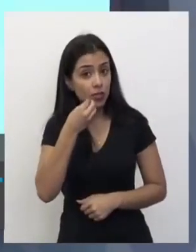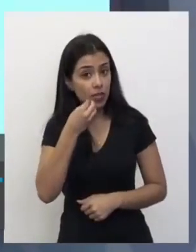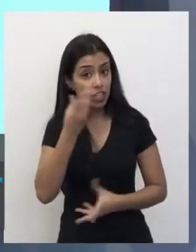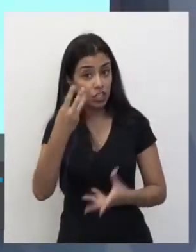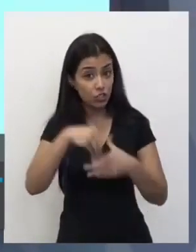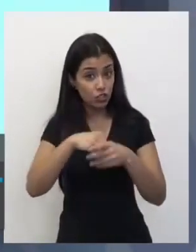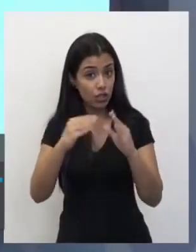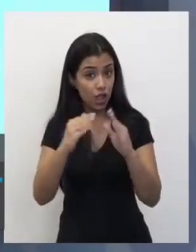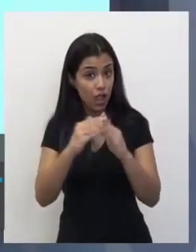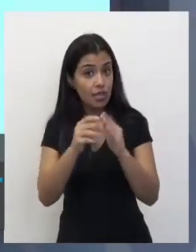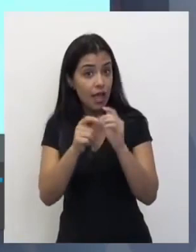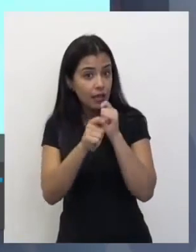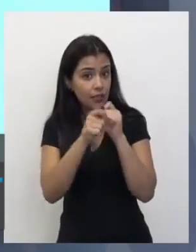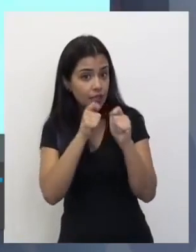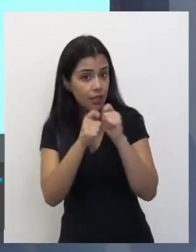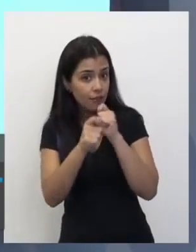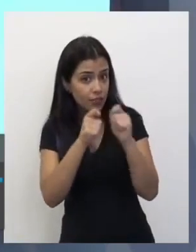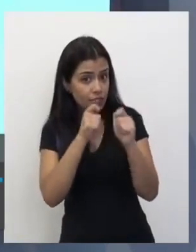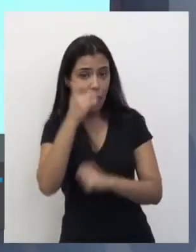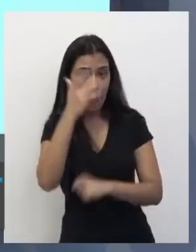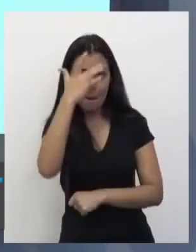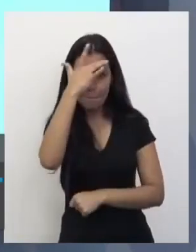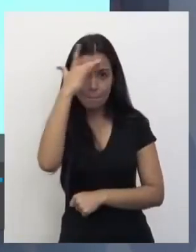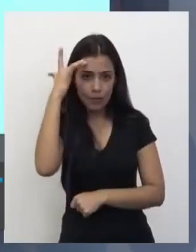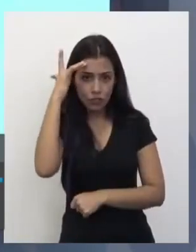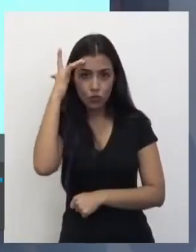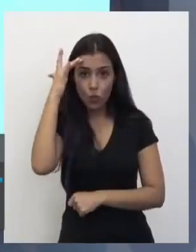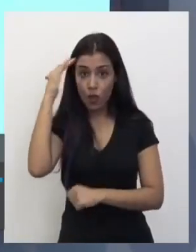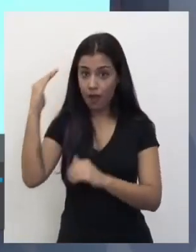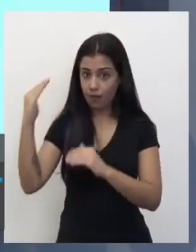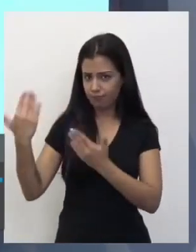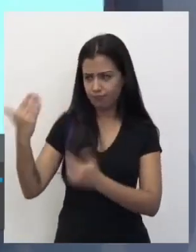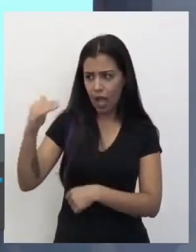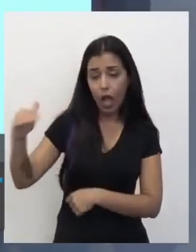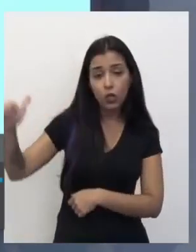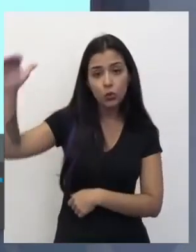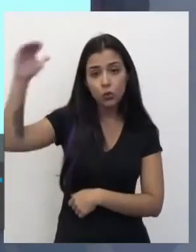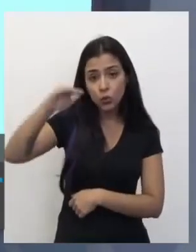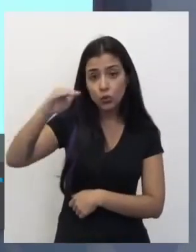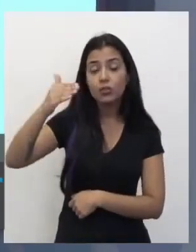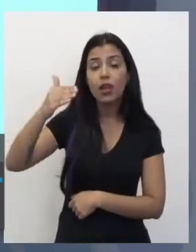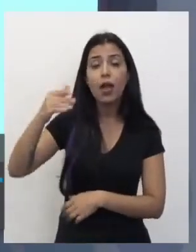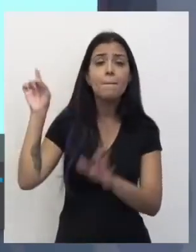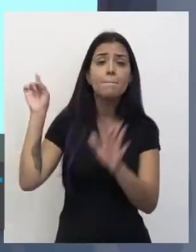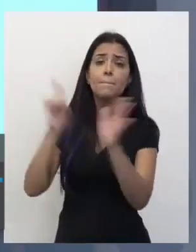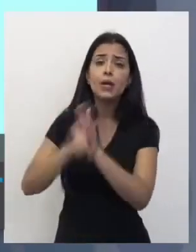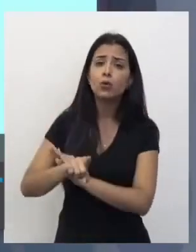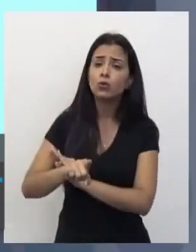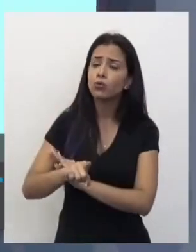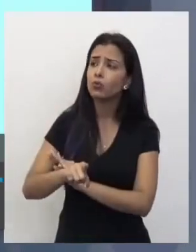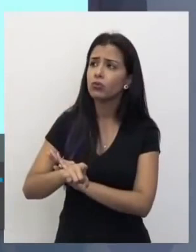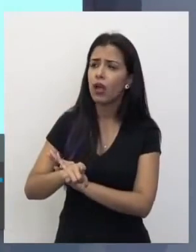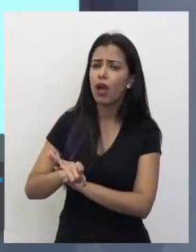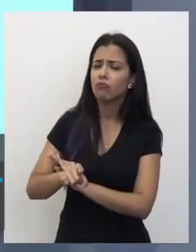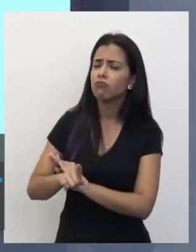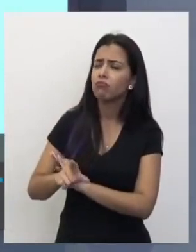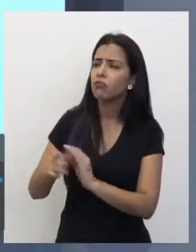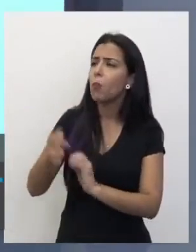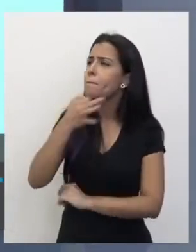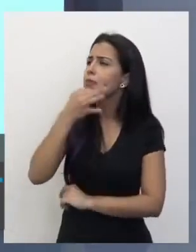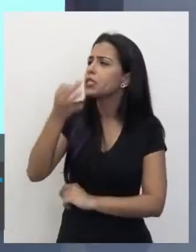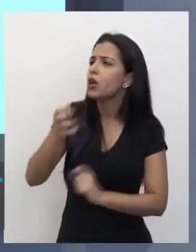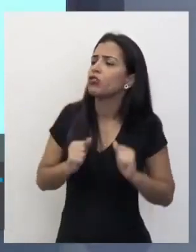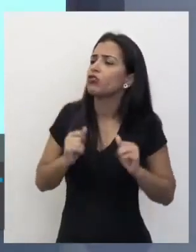casa, entrevistar uma pessoa adulta e perguntar o que essa pessoa sabe, o que a pessoa acha dos comportamentos dos